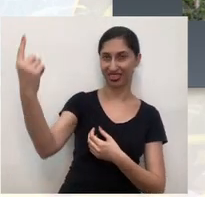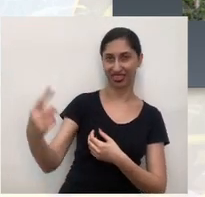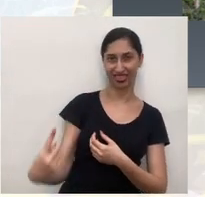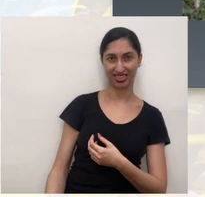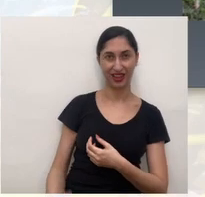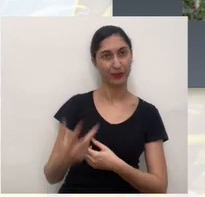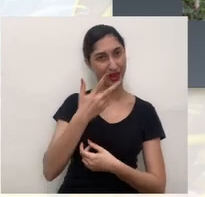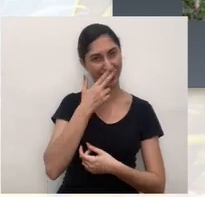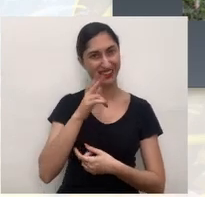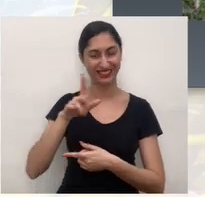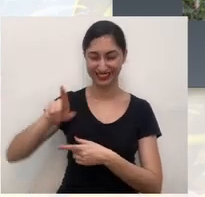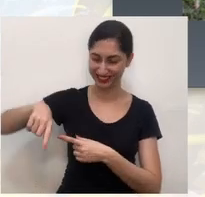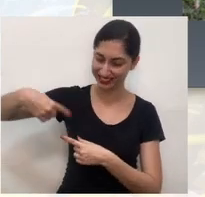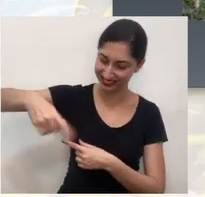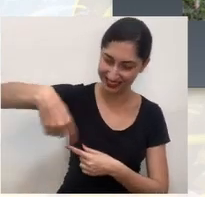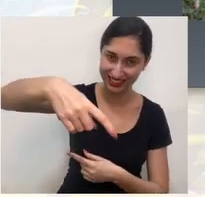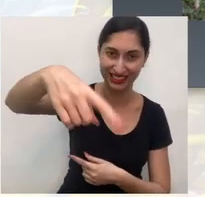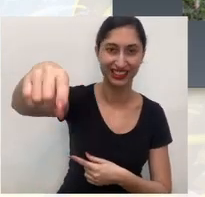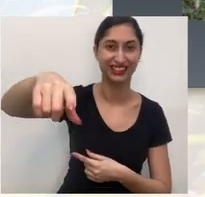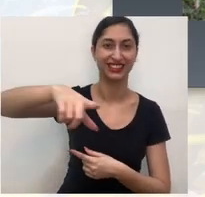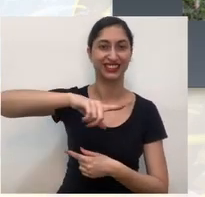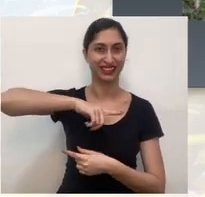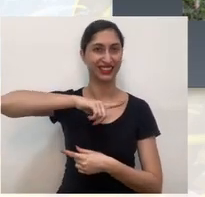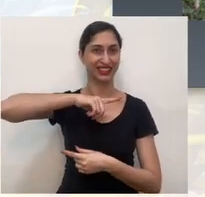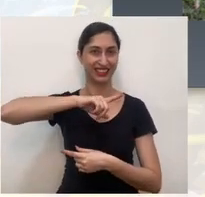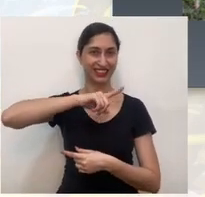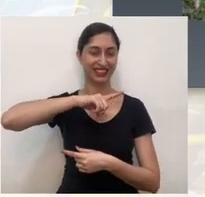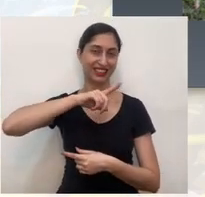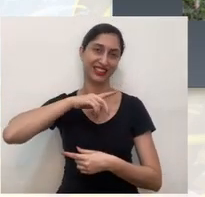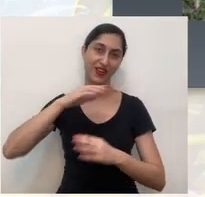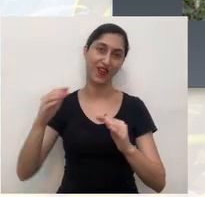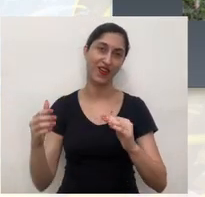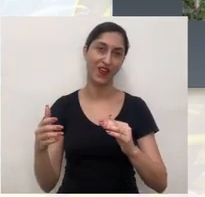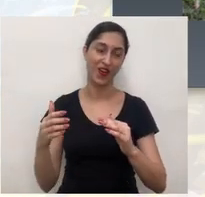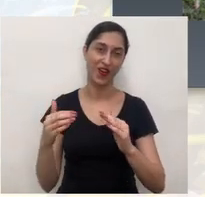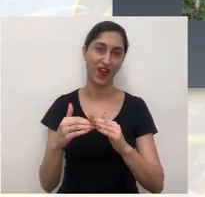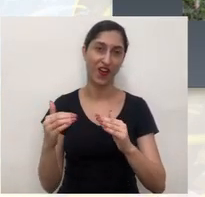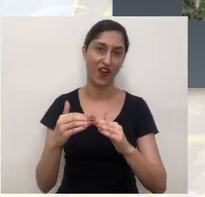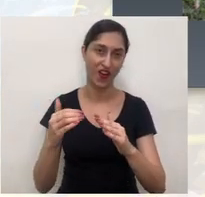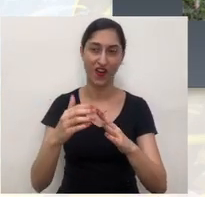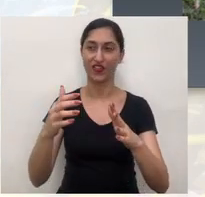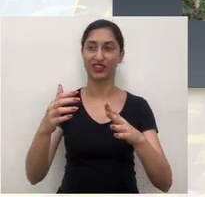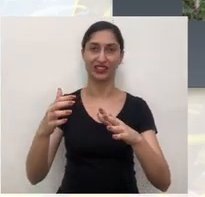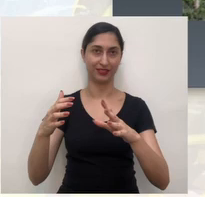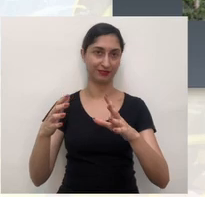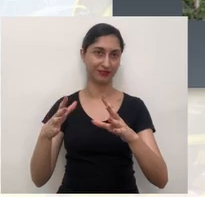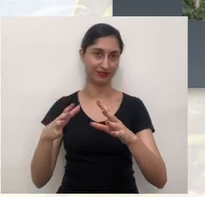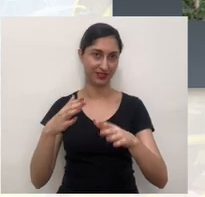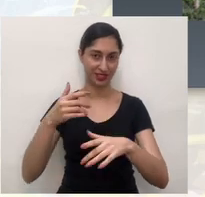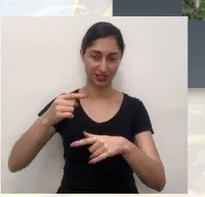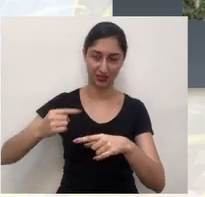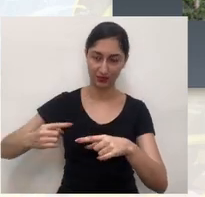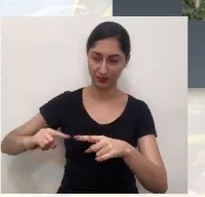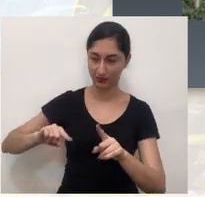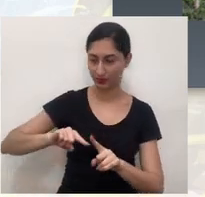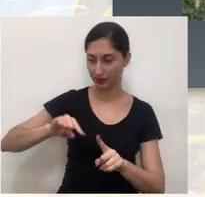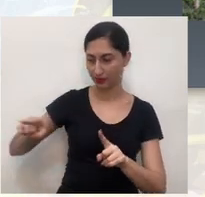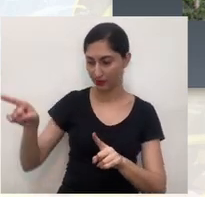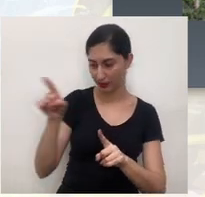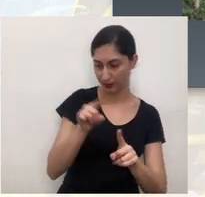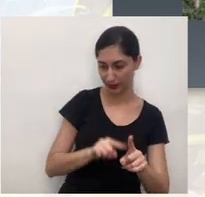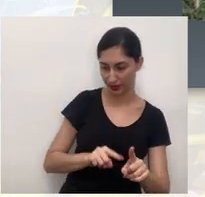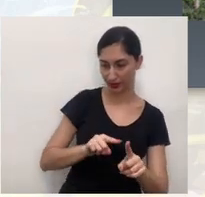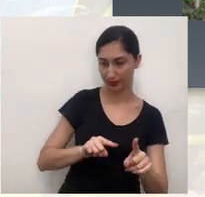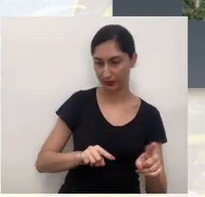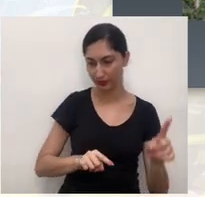É uma sucessão de arcos de círculo que concordam entre si, que se alternam. Um arco para fora, um para dentro,